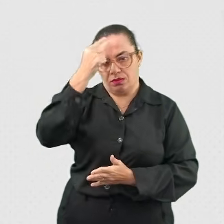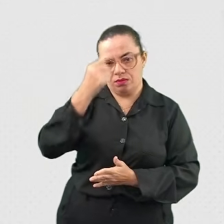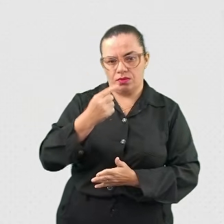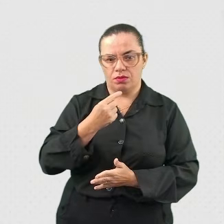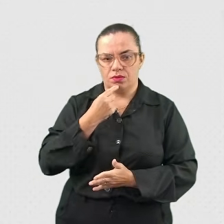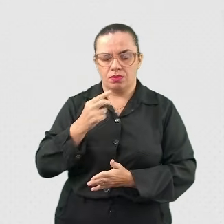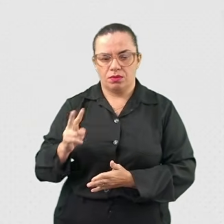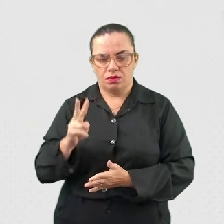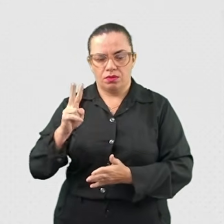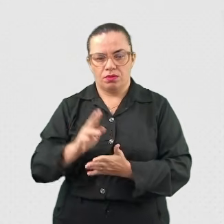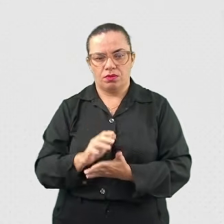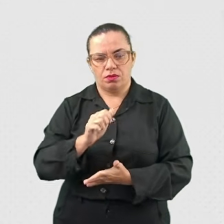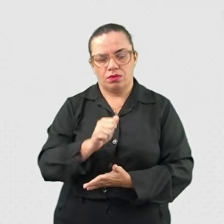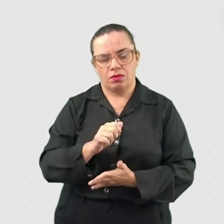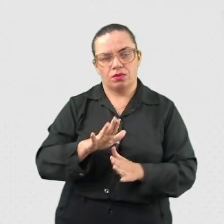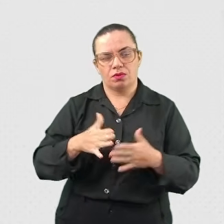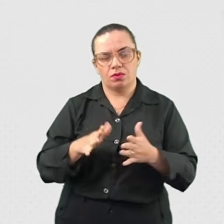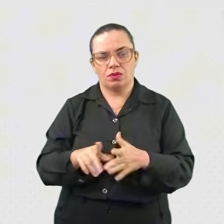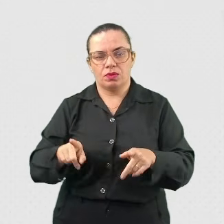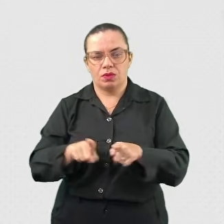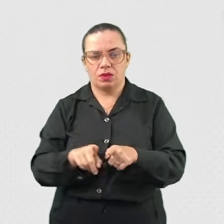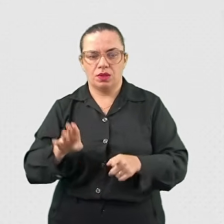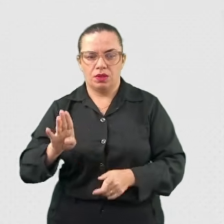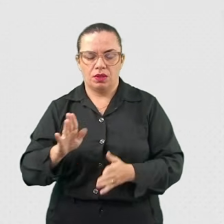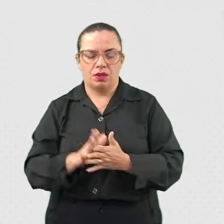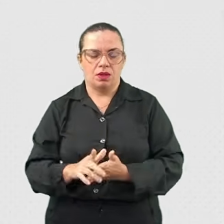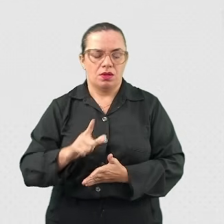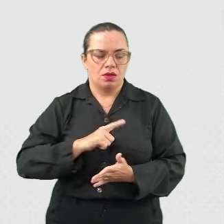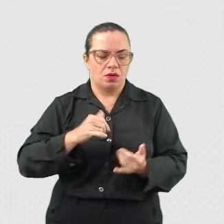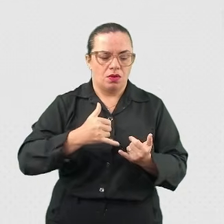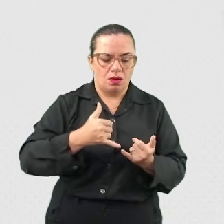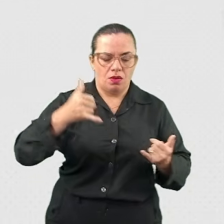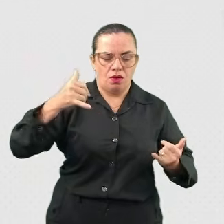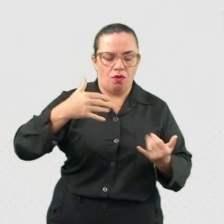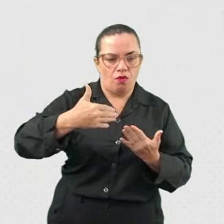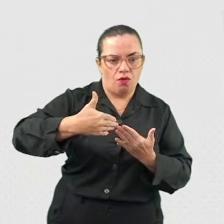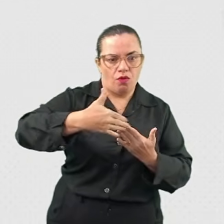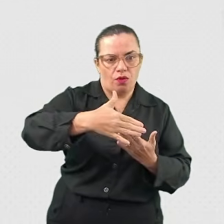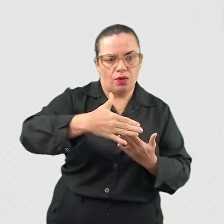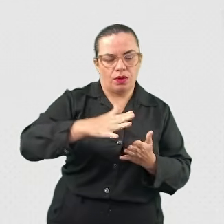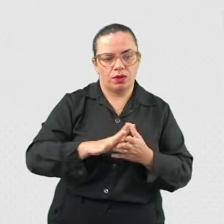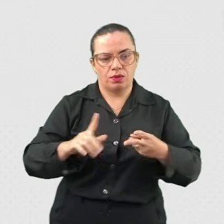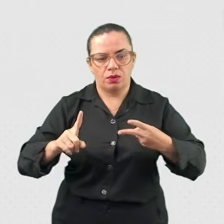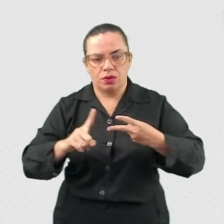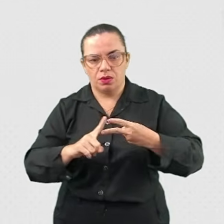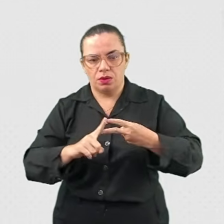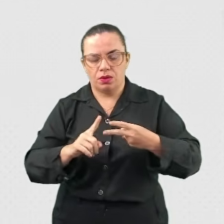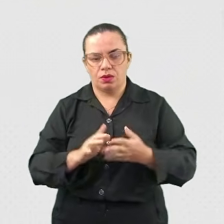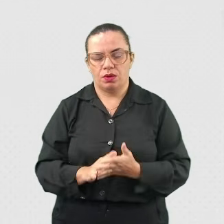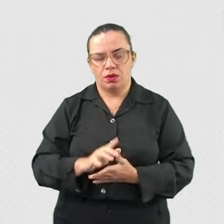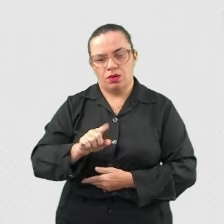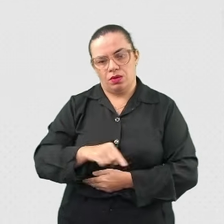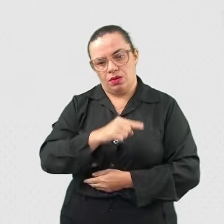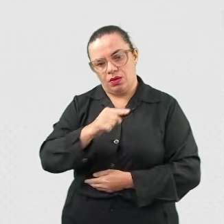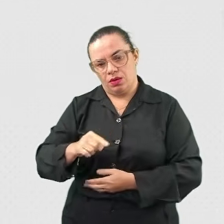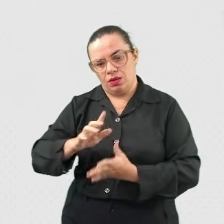você percebe que ele me deu os ângulos externos, né? Então, quer dizer que o alfa, somado com o